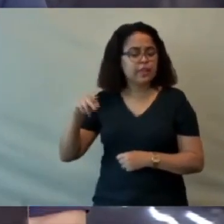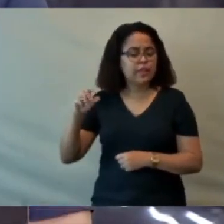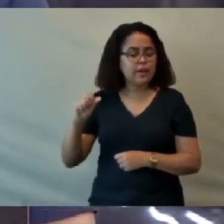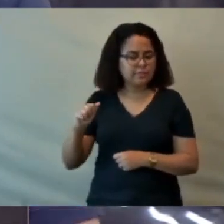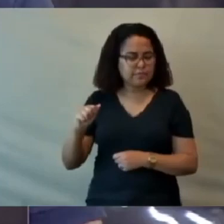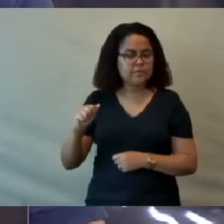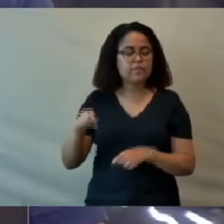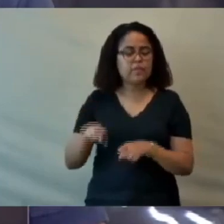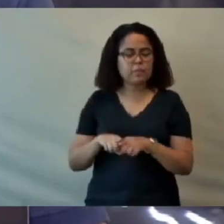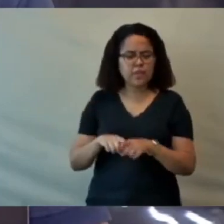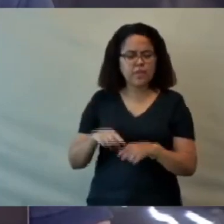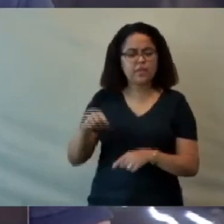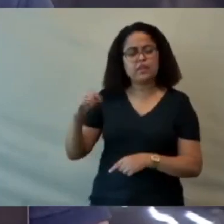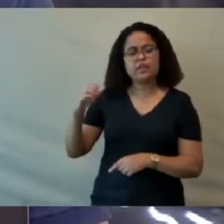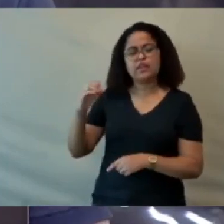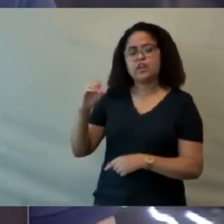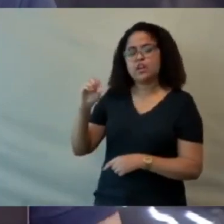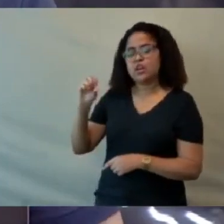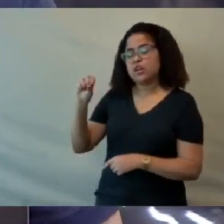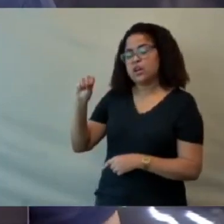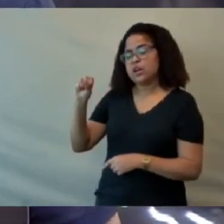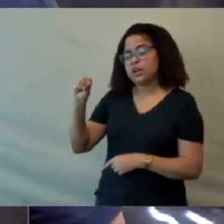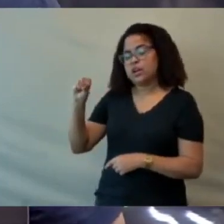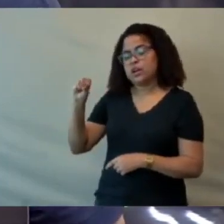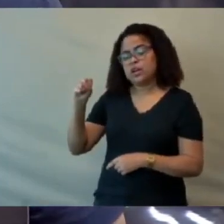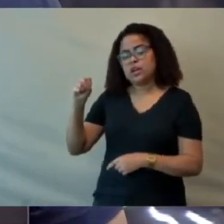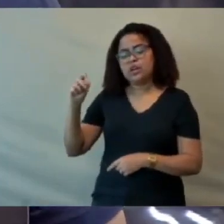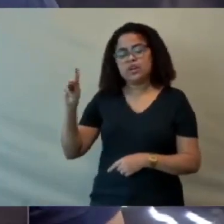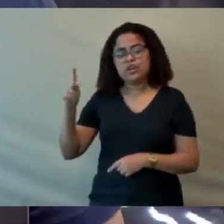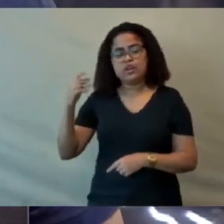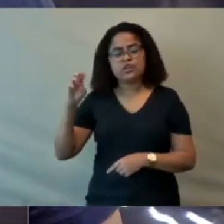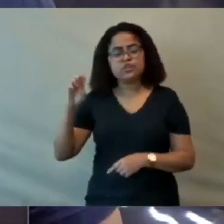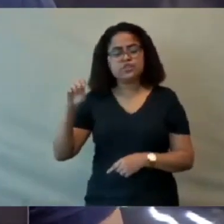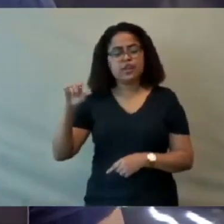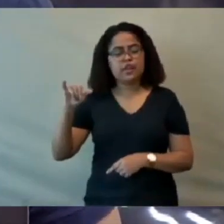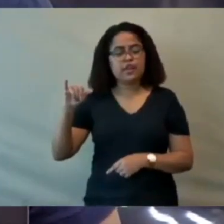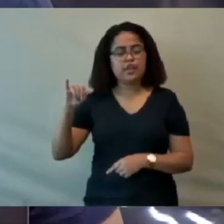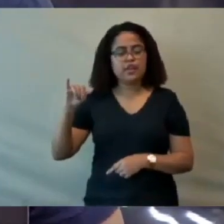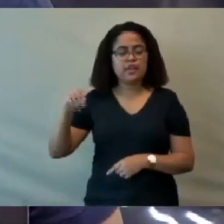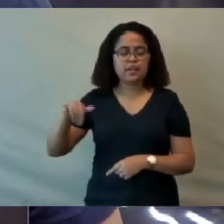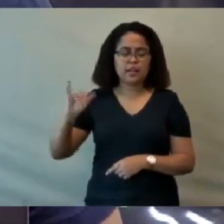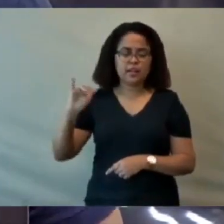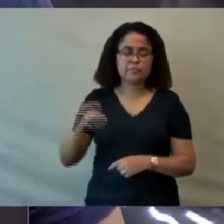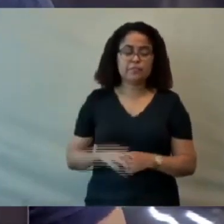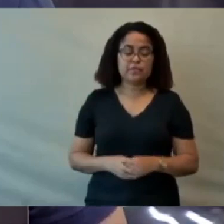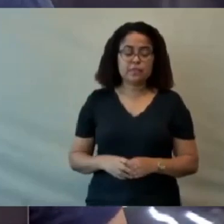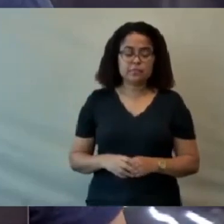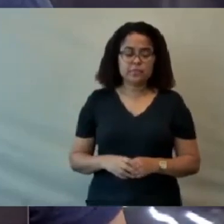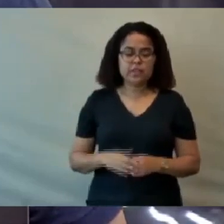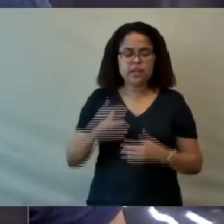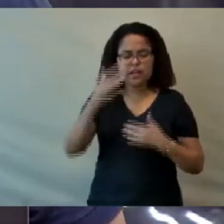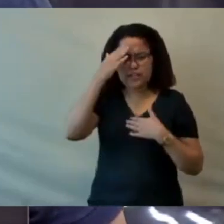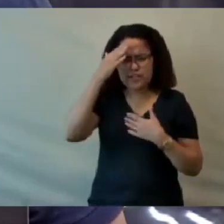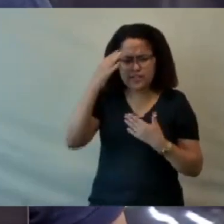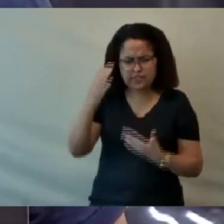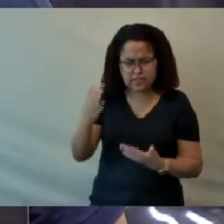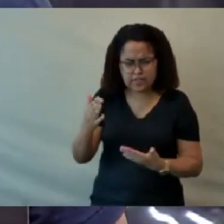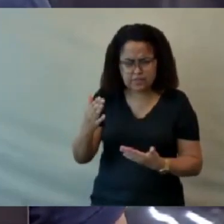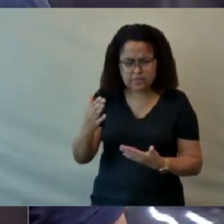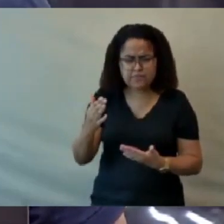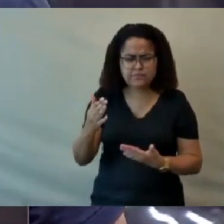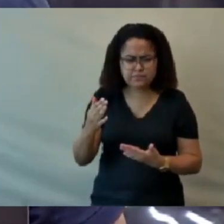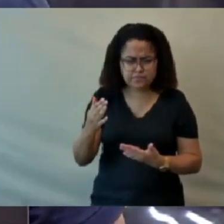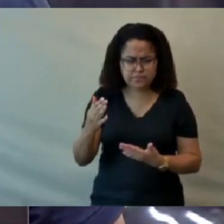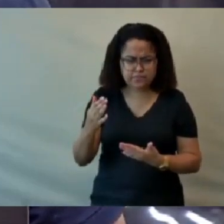Costa a gente agradece a todos aí e vão ter pessoas incautas que vão falar que eu estou